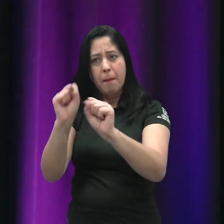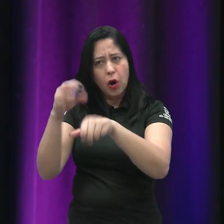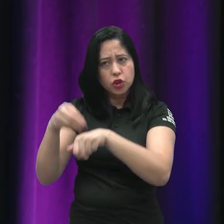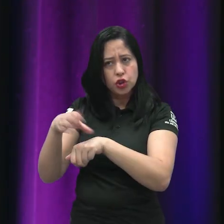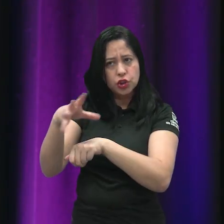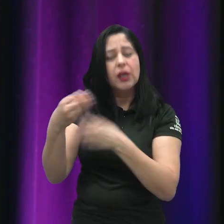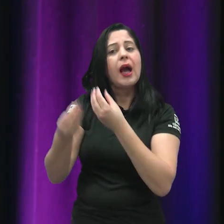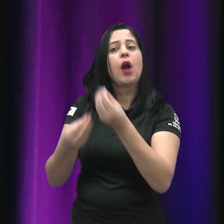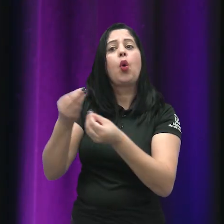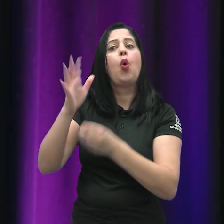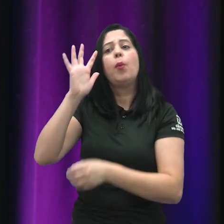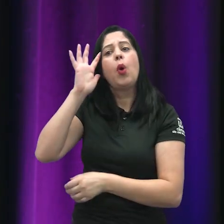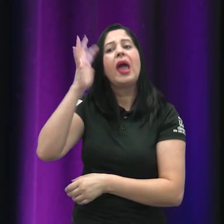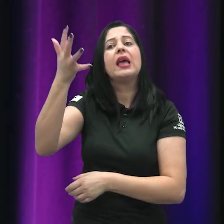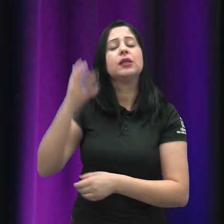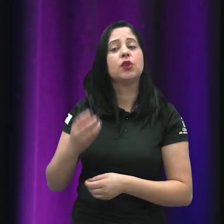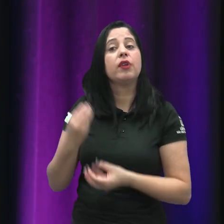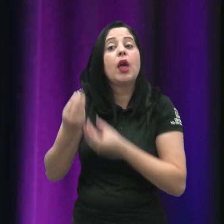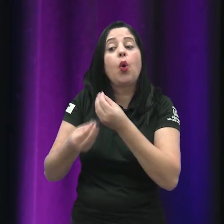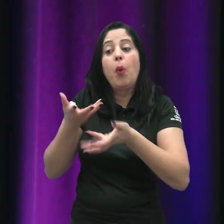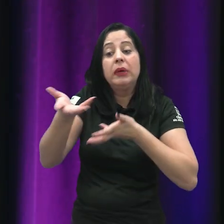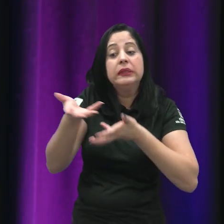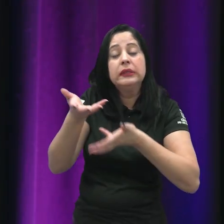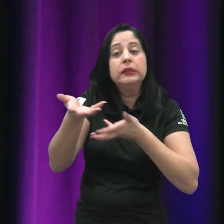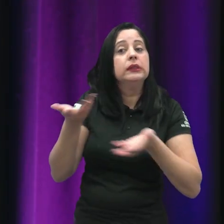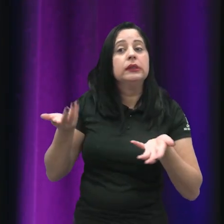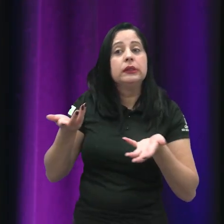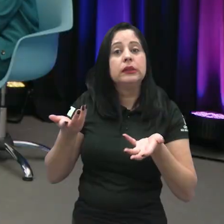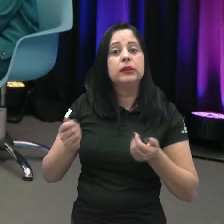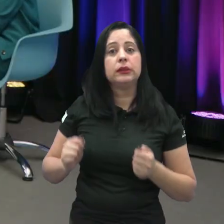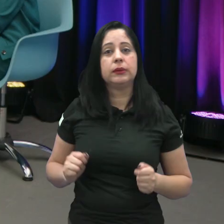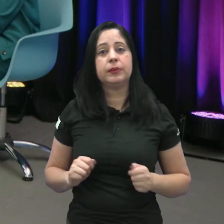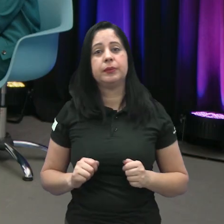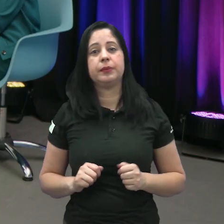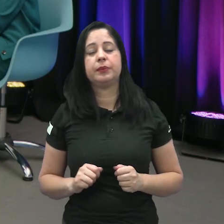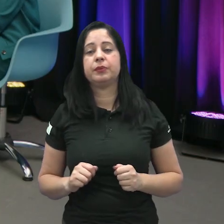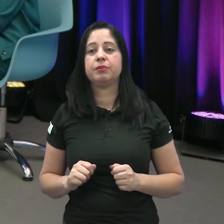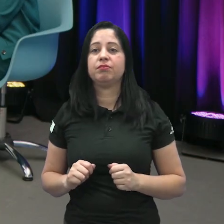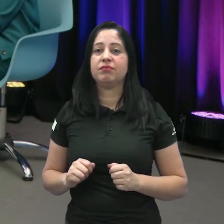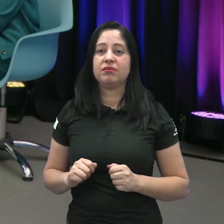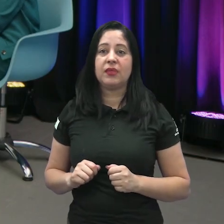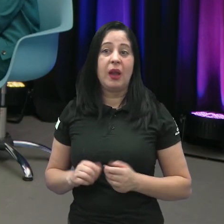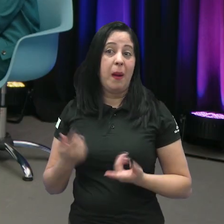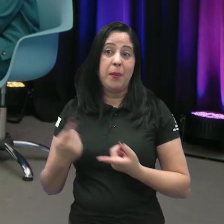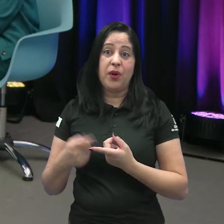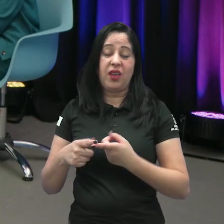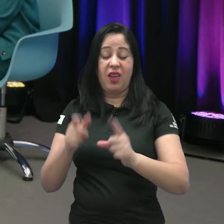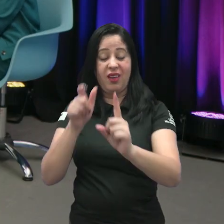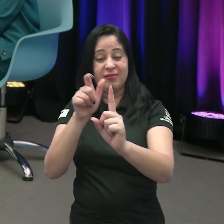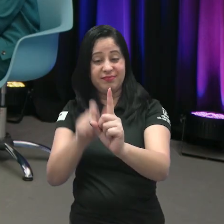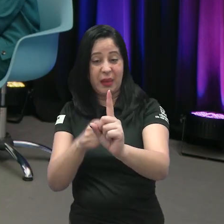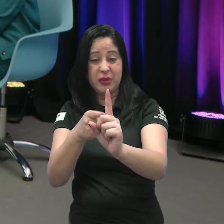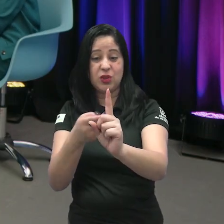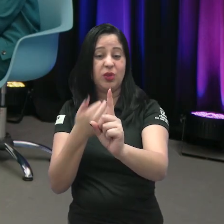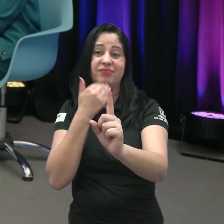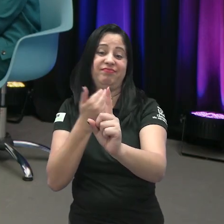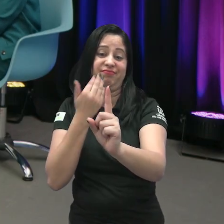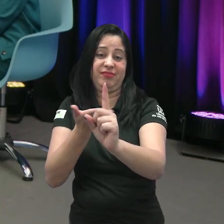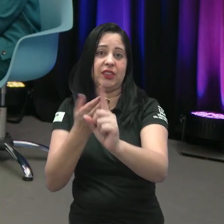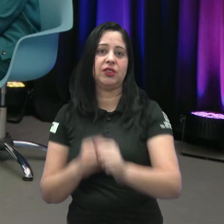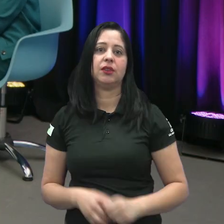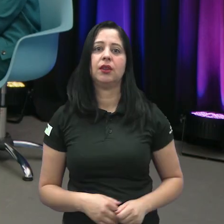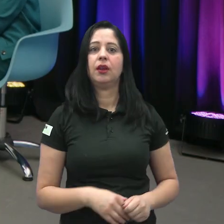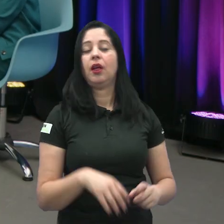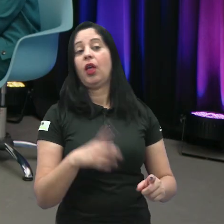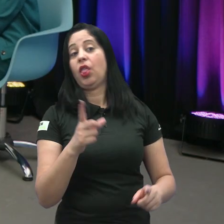gente, como manter essa relação de forma mais harmônica aí, quando você não vê mais solução? Que desafio tá